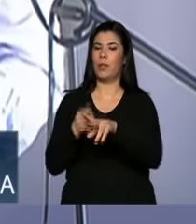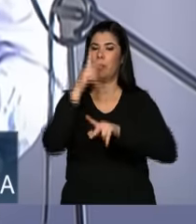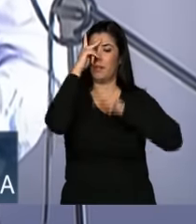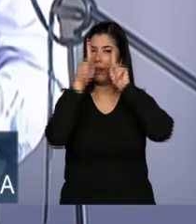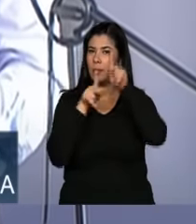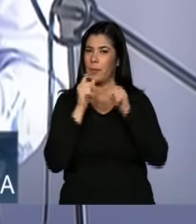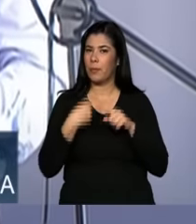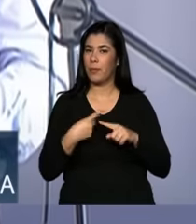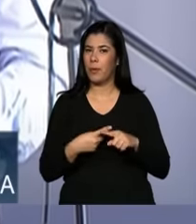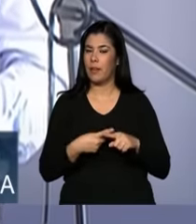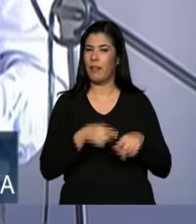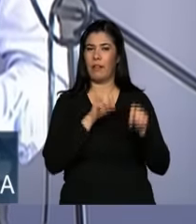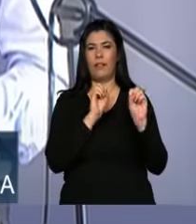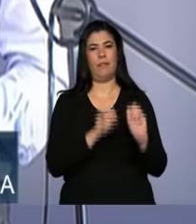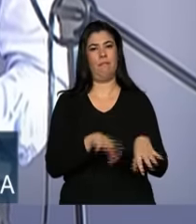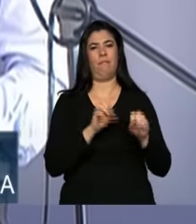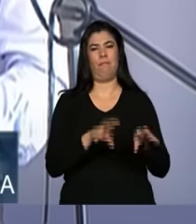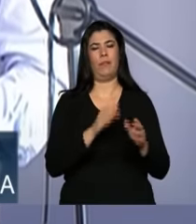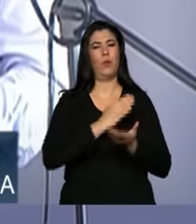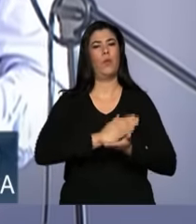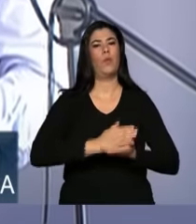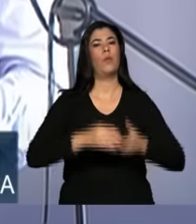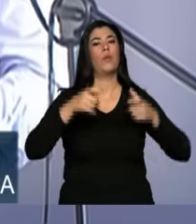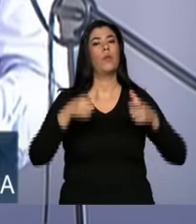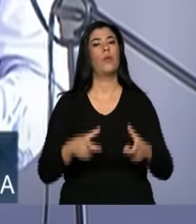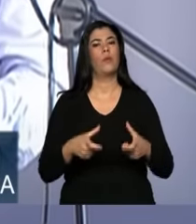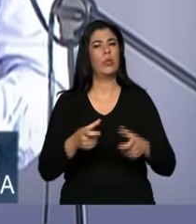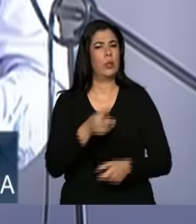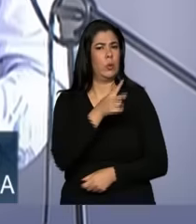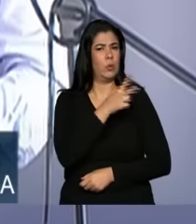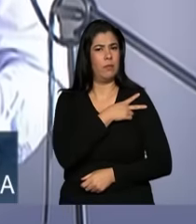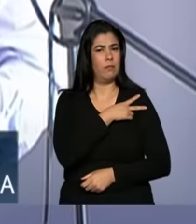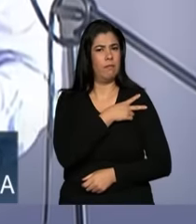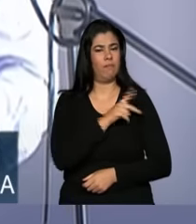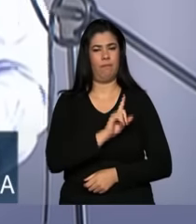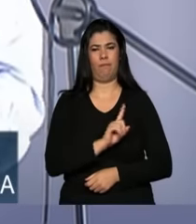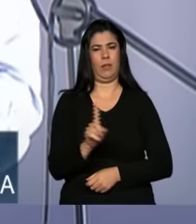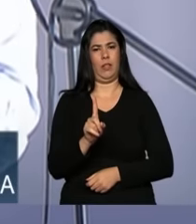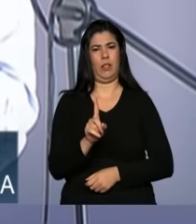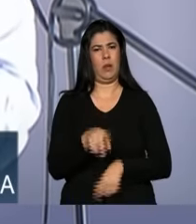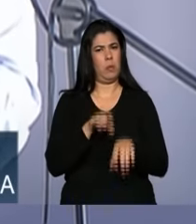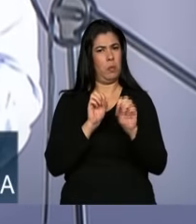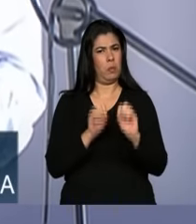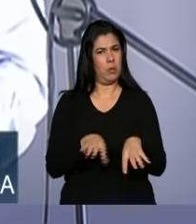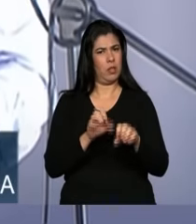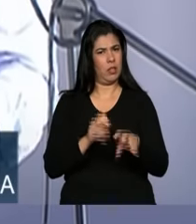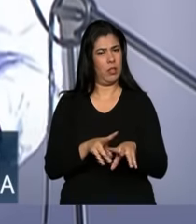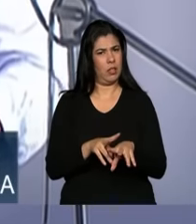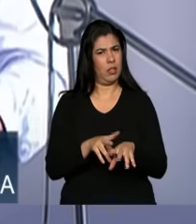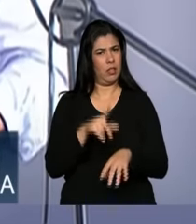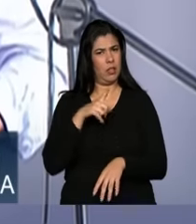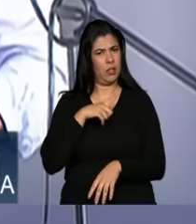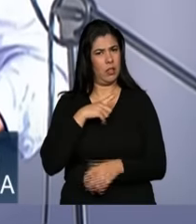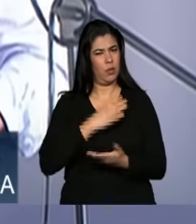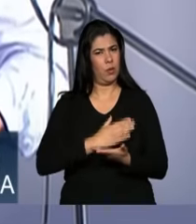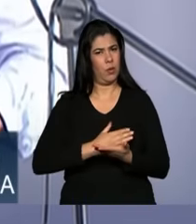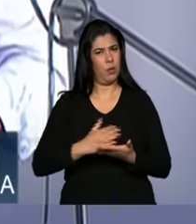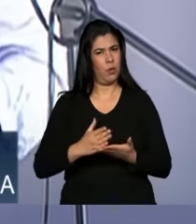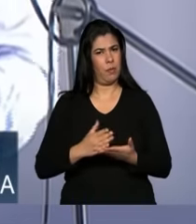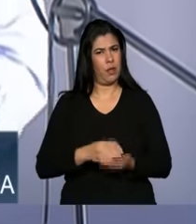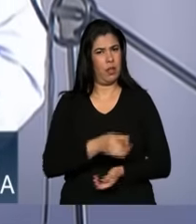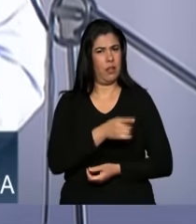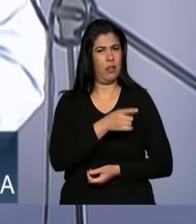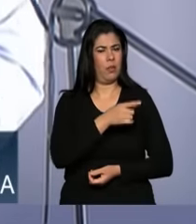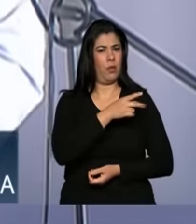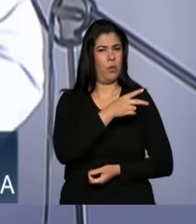a educação não começa no segundo grau, não começa no ginásio, que hoje é o Fundamental